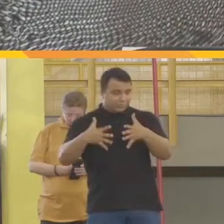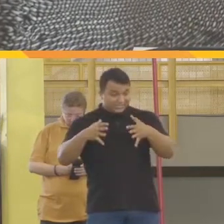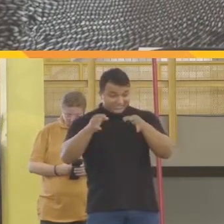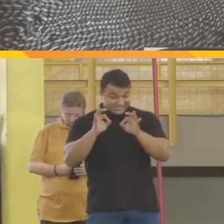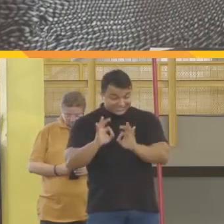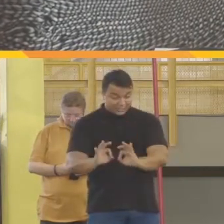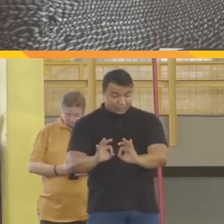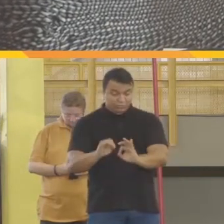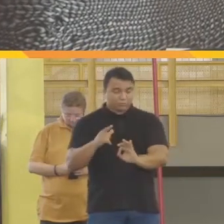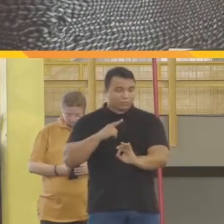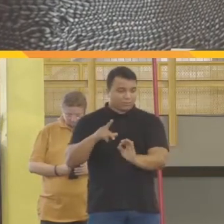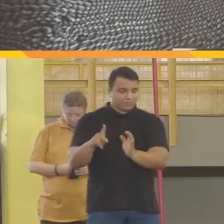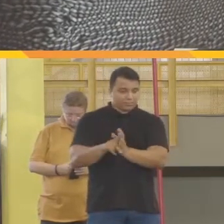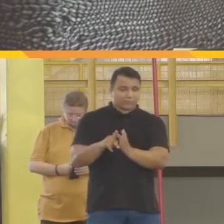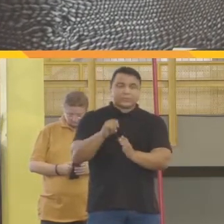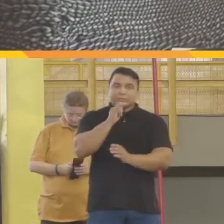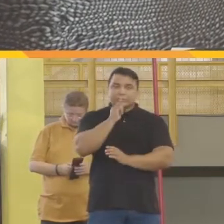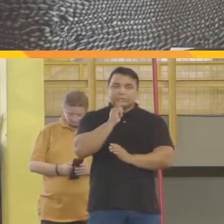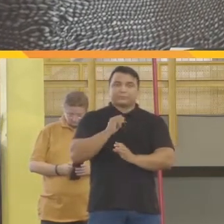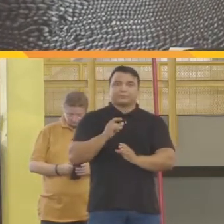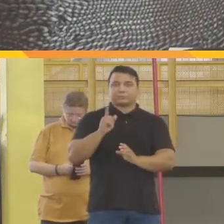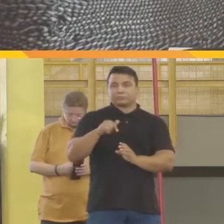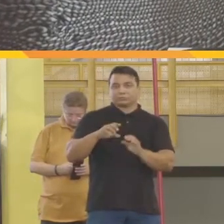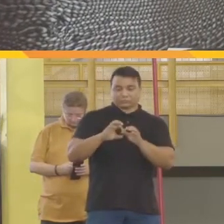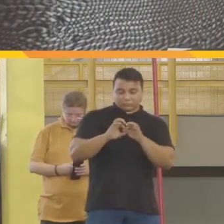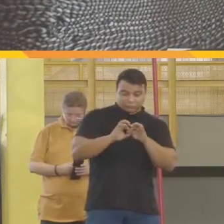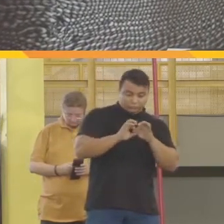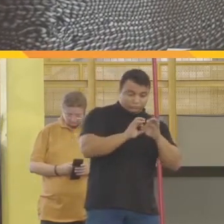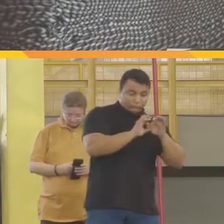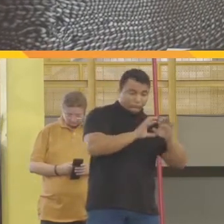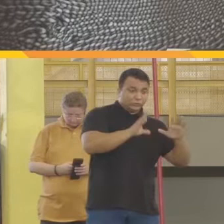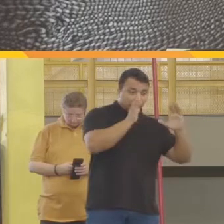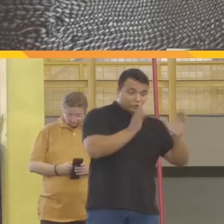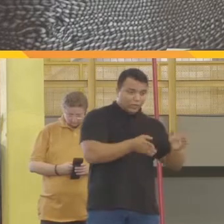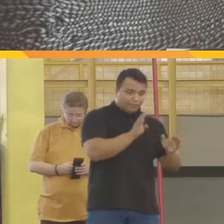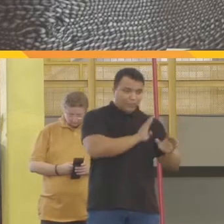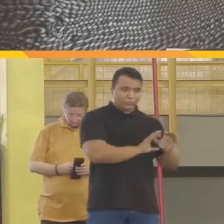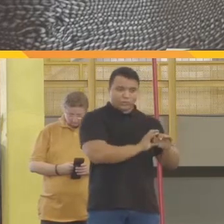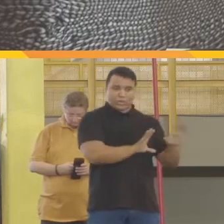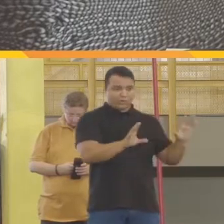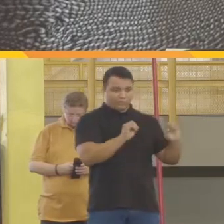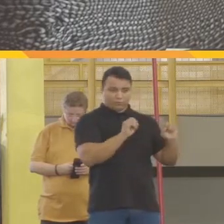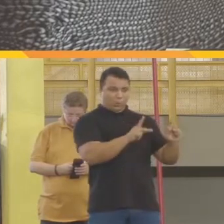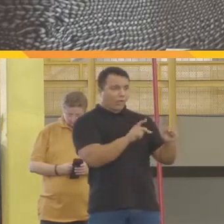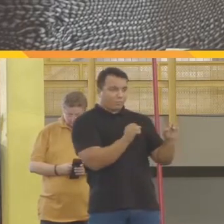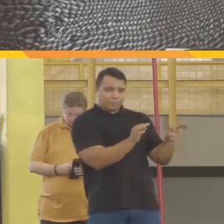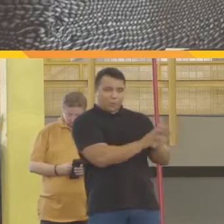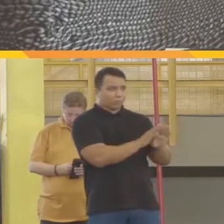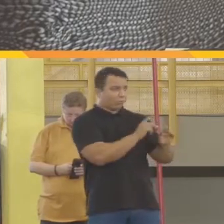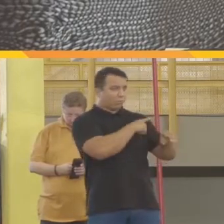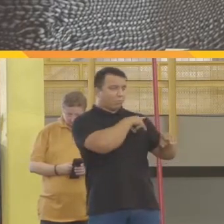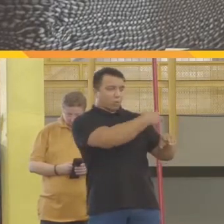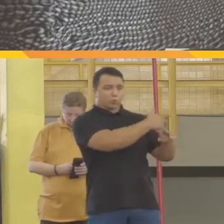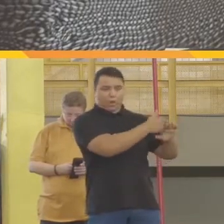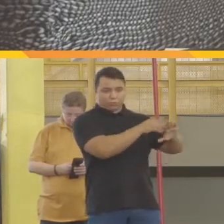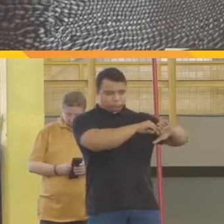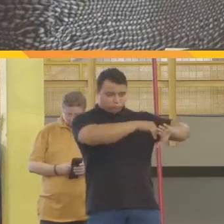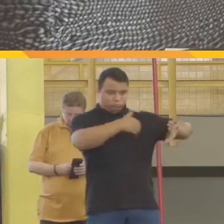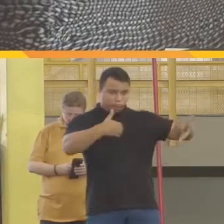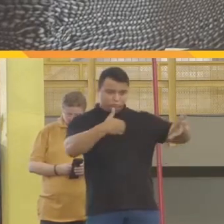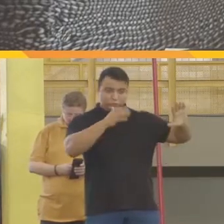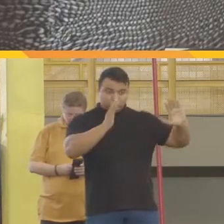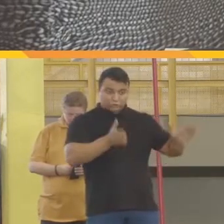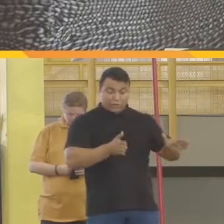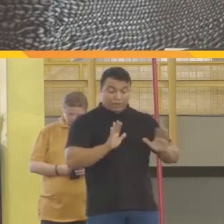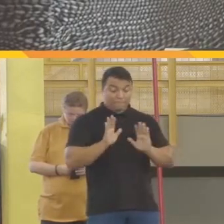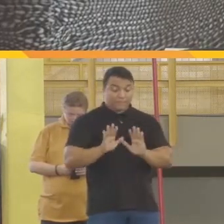vai destacar que após a independência do Brasil, a questão da identidade, ela não só